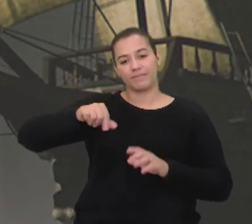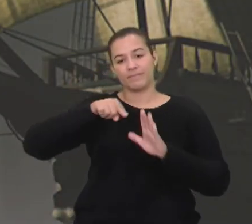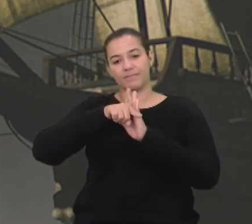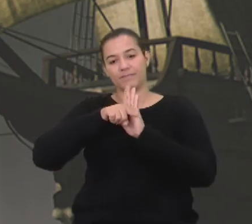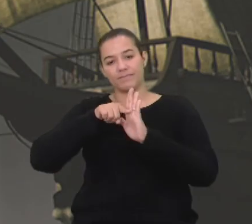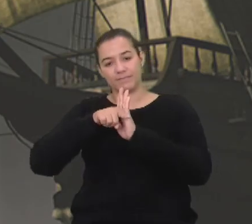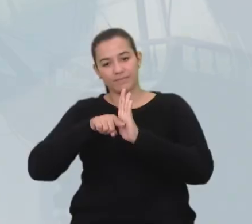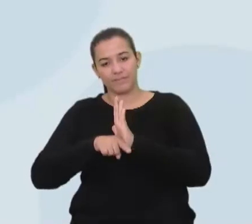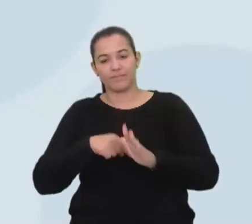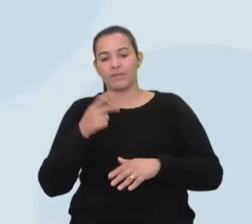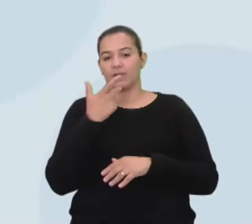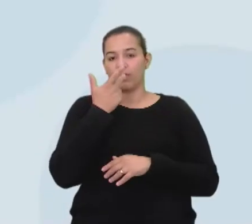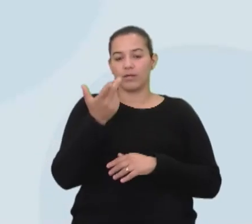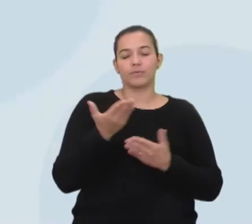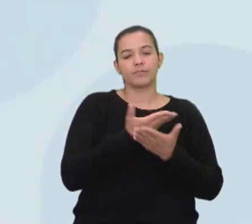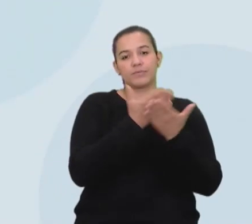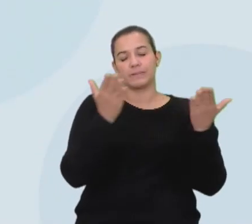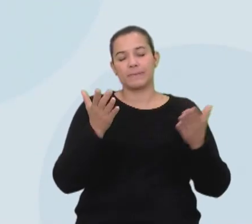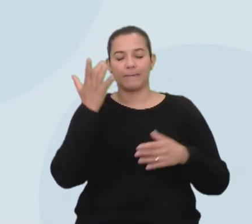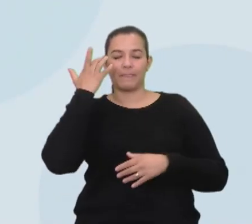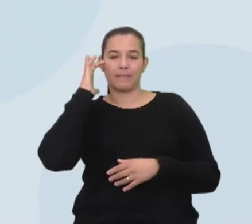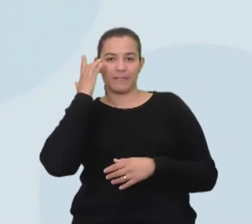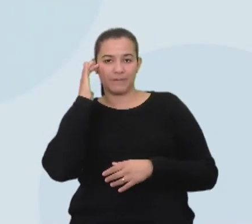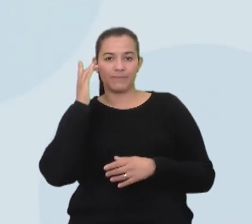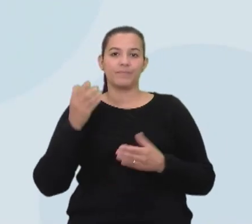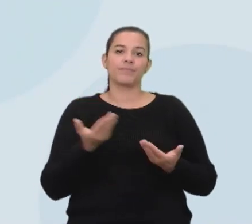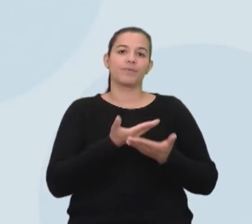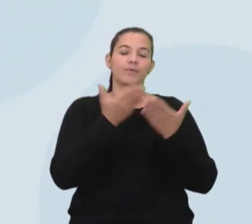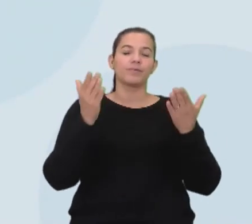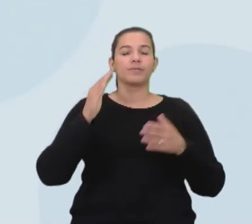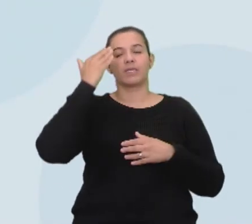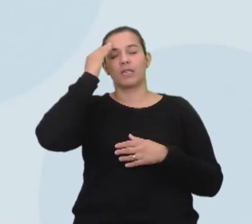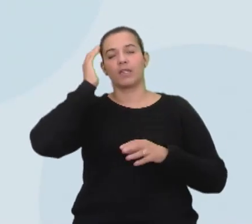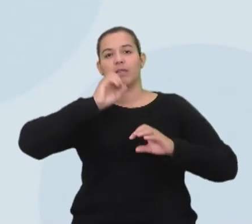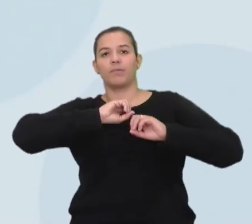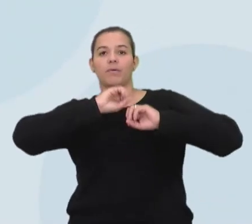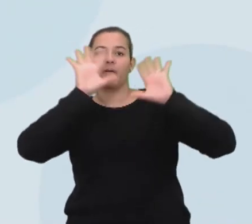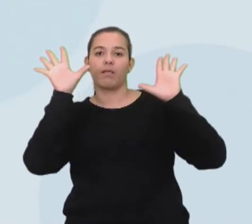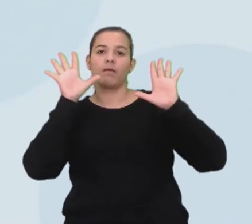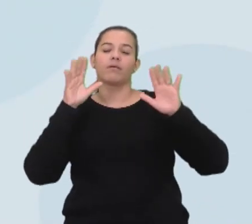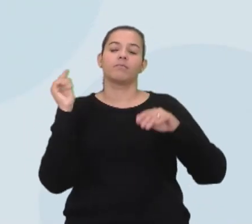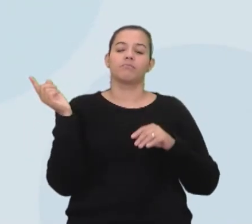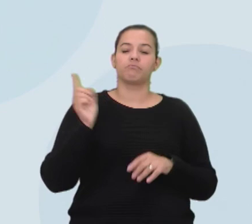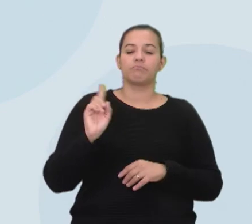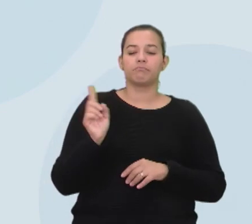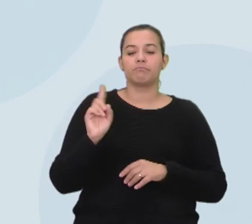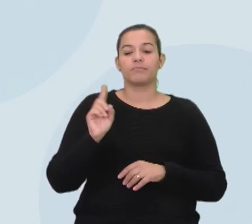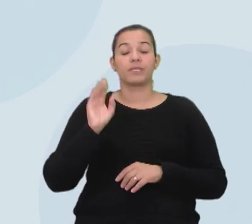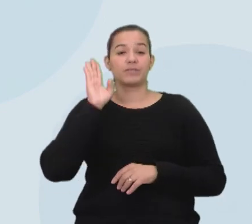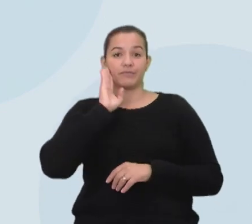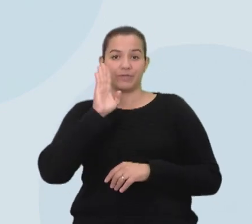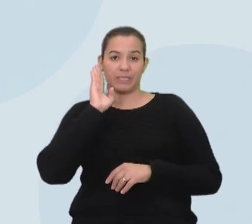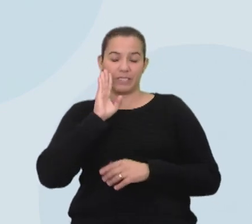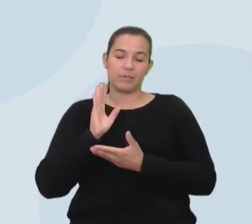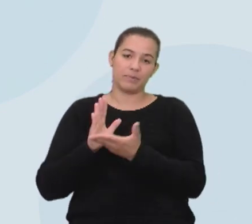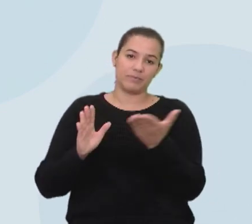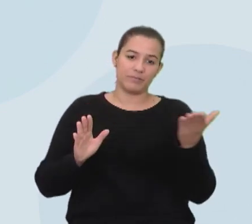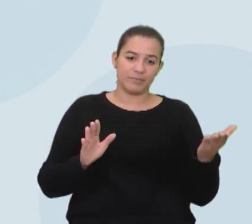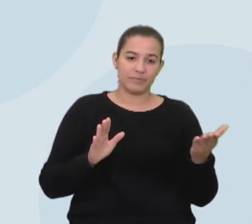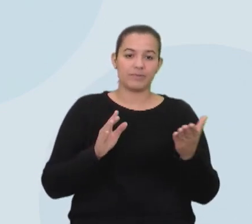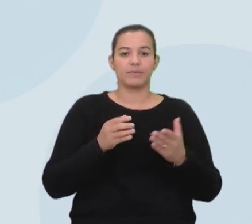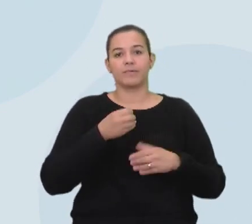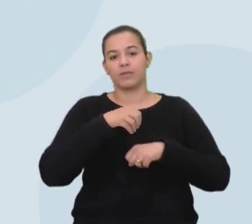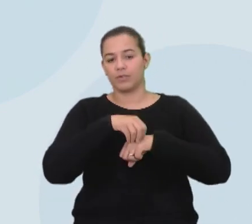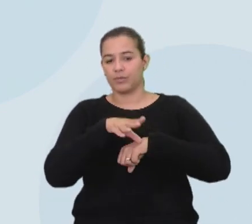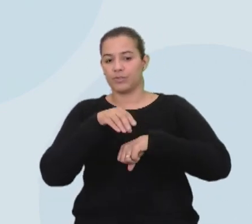avaliem, digam aí o que vocês acharam, né? Se a aula foi bem entendível, se a aula foi foi legal aí para todos vocês. Deem